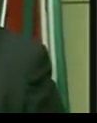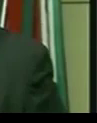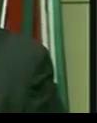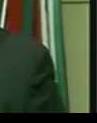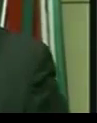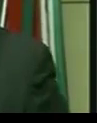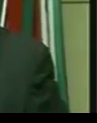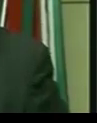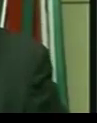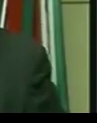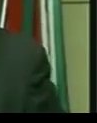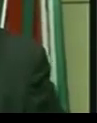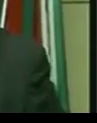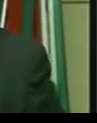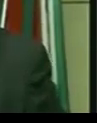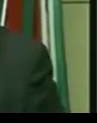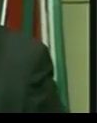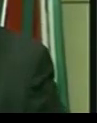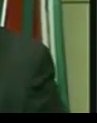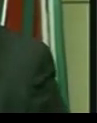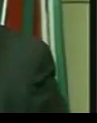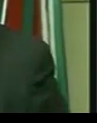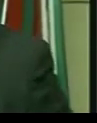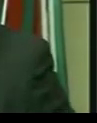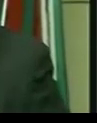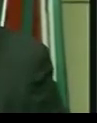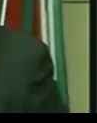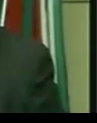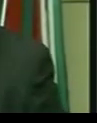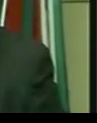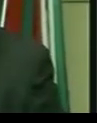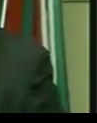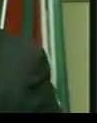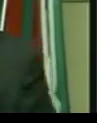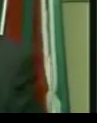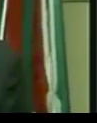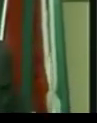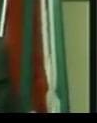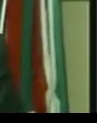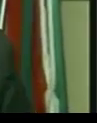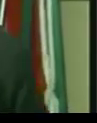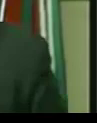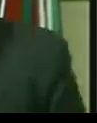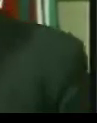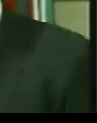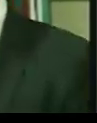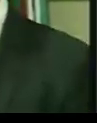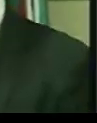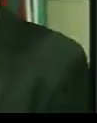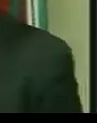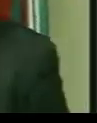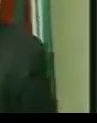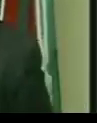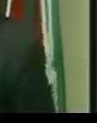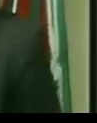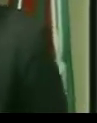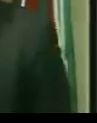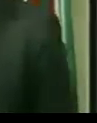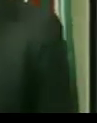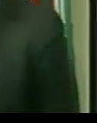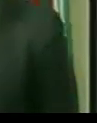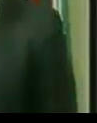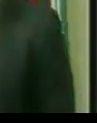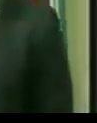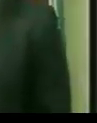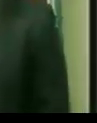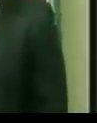objetivo. A conclusão do anel de controle viário e o reinício das obras da Via Rápida. O senhor falou que esteve esta tarde